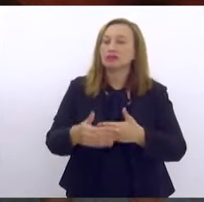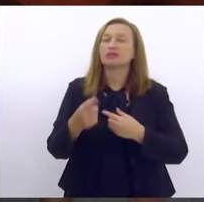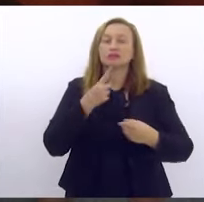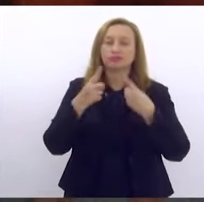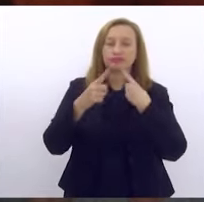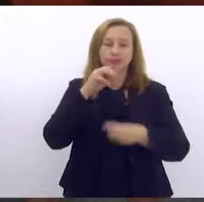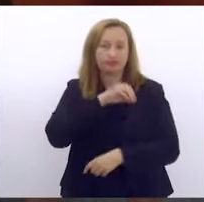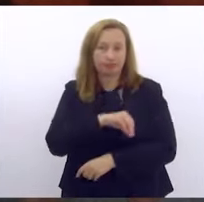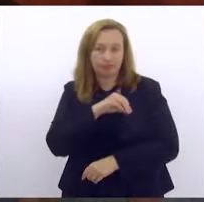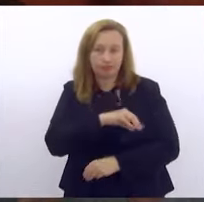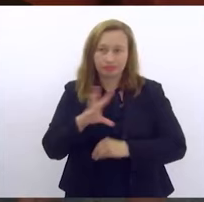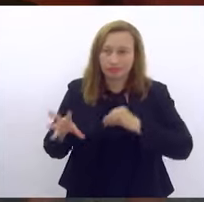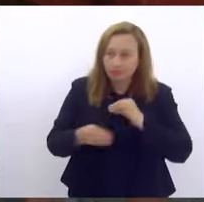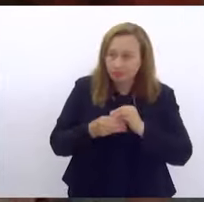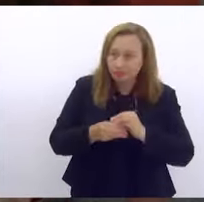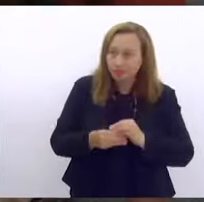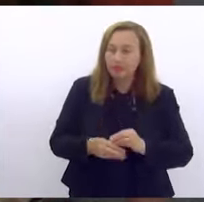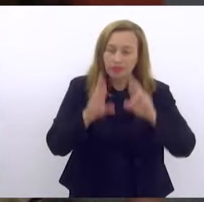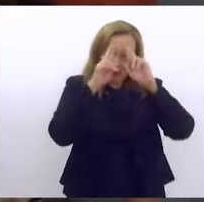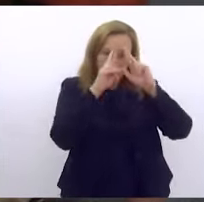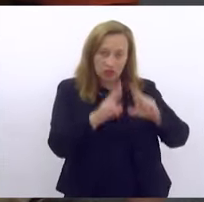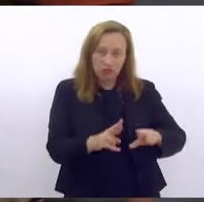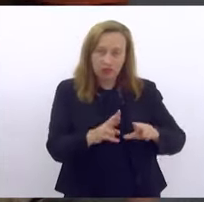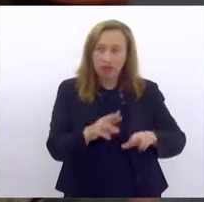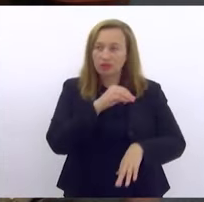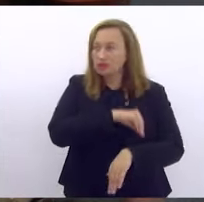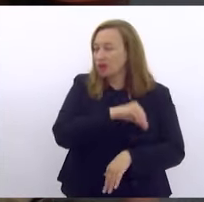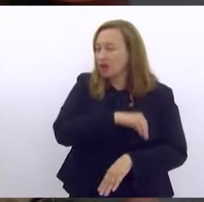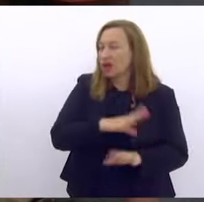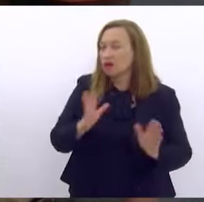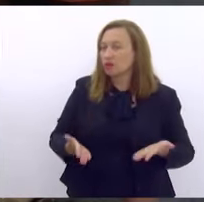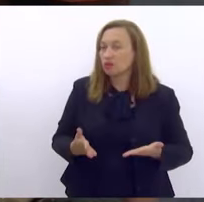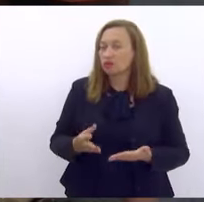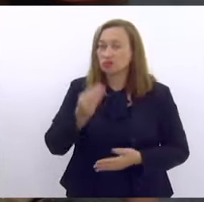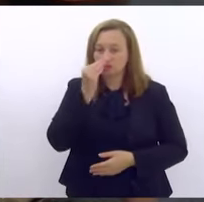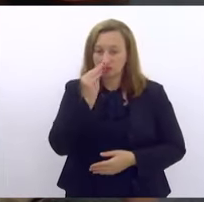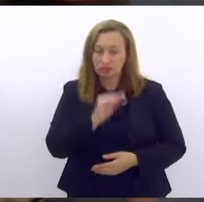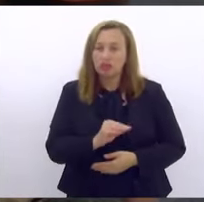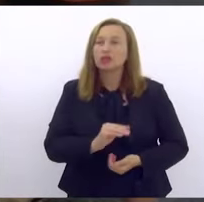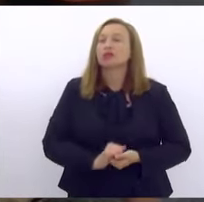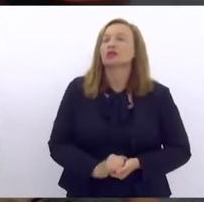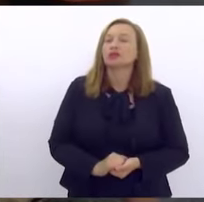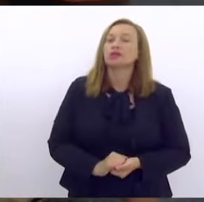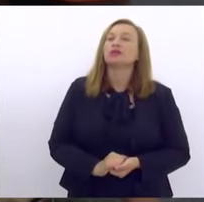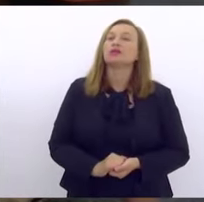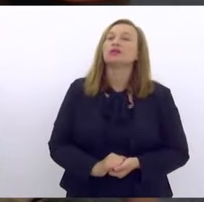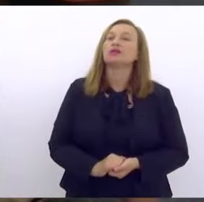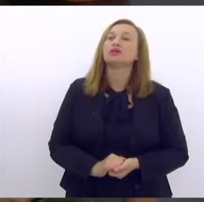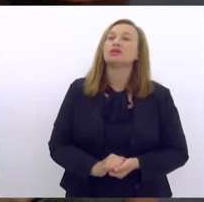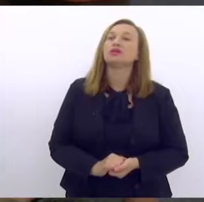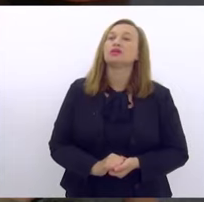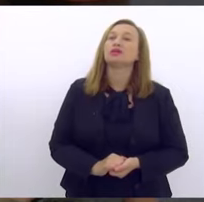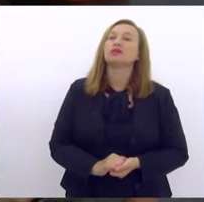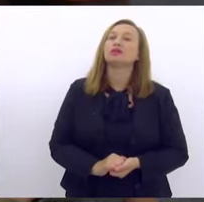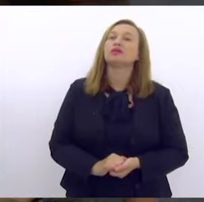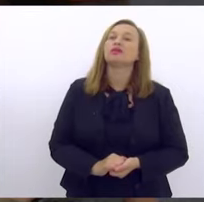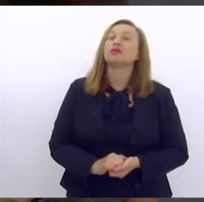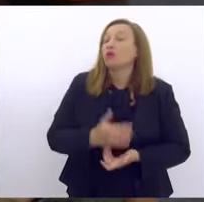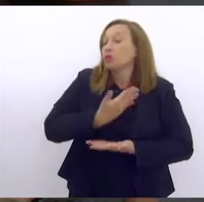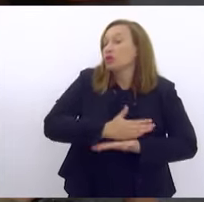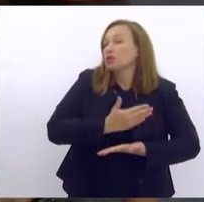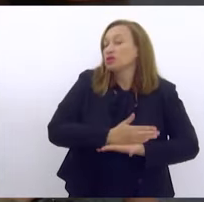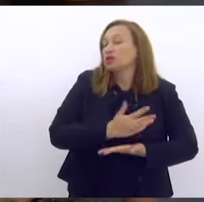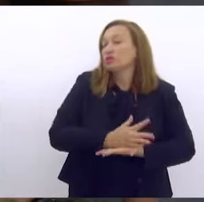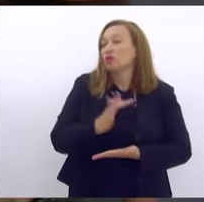do piso, no respeito à carreira do Estado do Rio de Janeiro hoje, que está sendo desrespeitado. E o que essa sobra do Fundeb